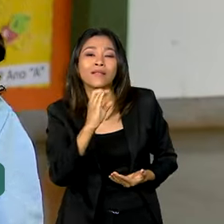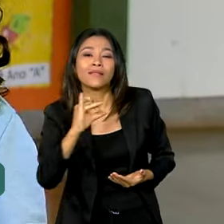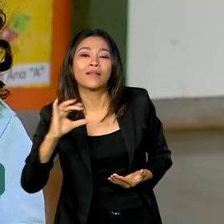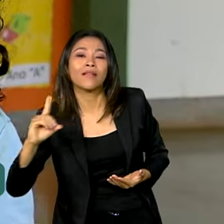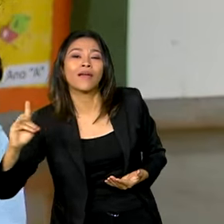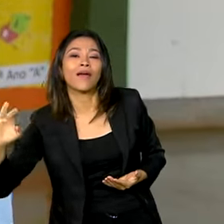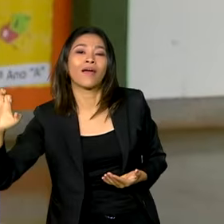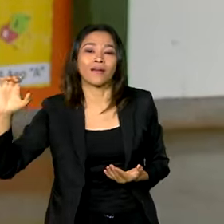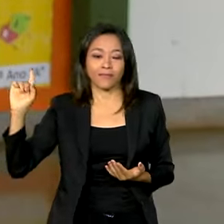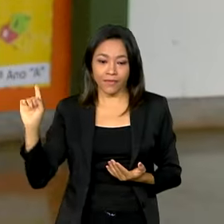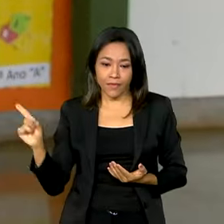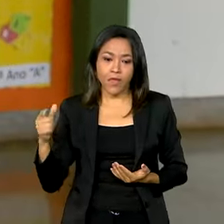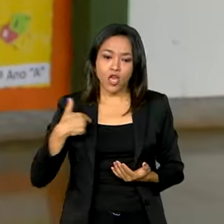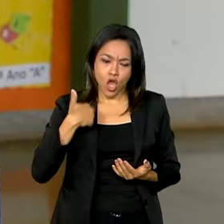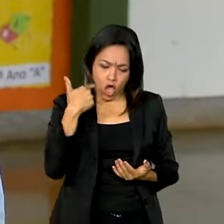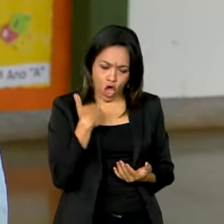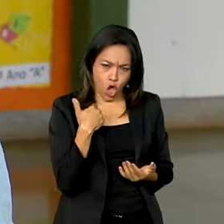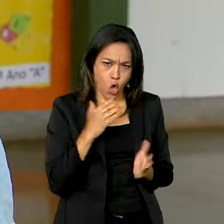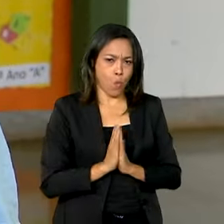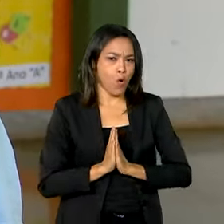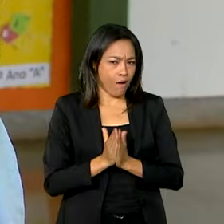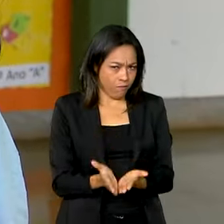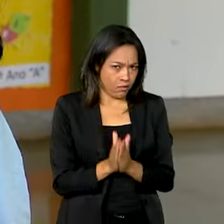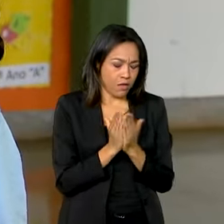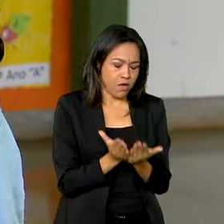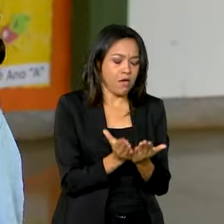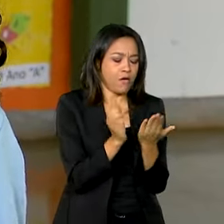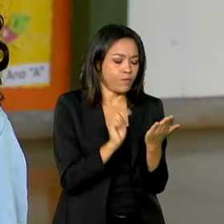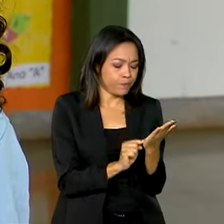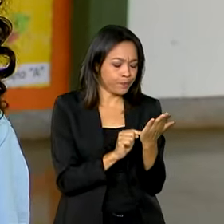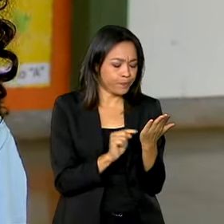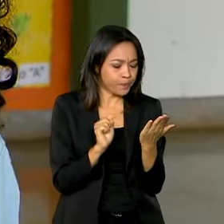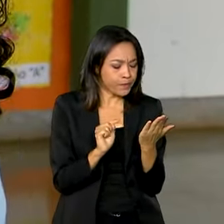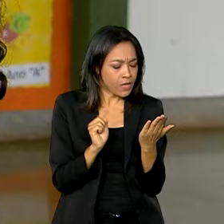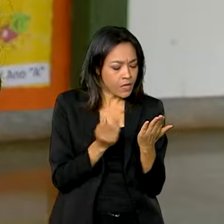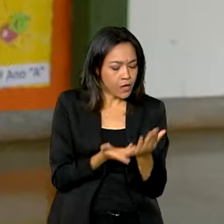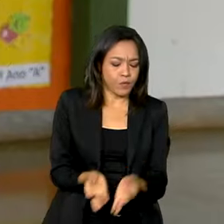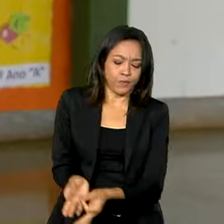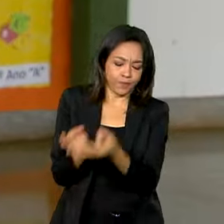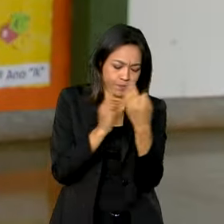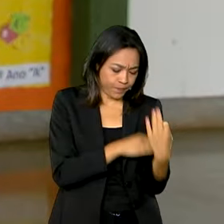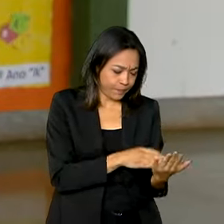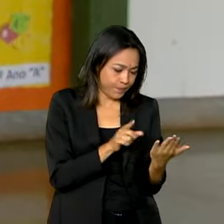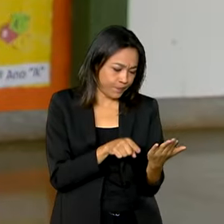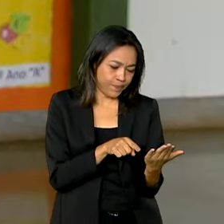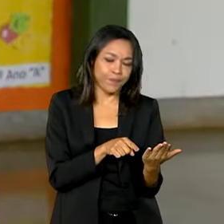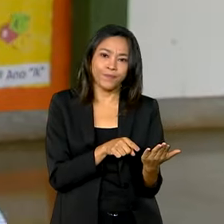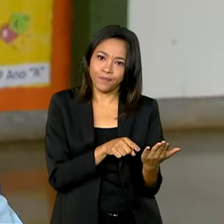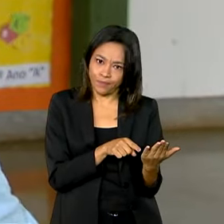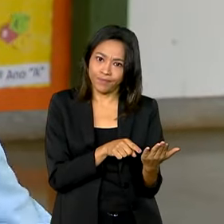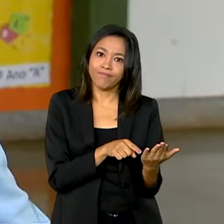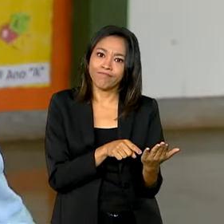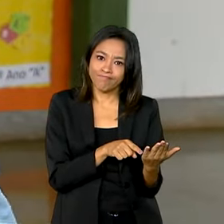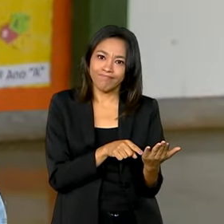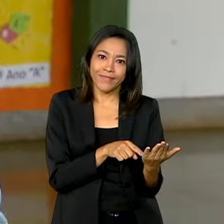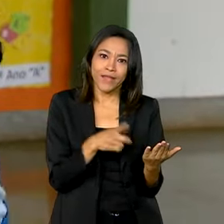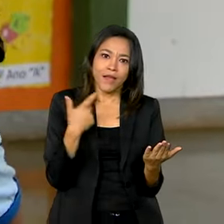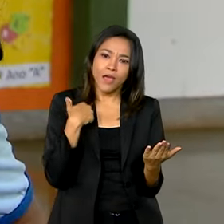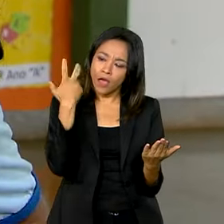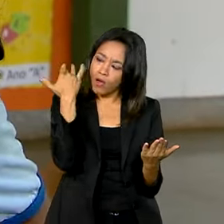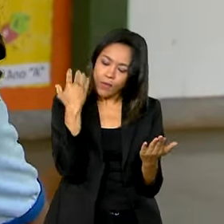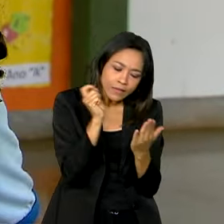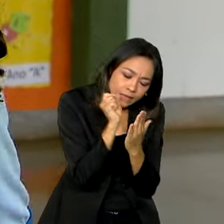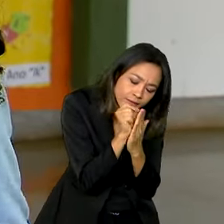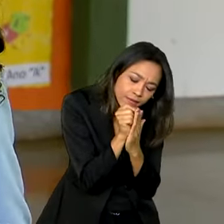Eu fiz no caderno, fui passando de páginas e aí eu